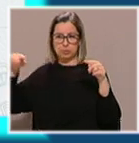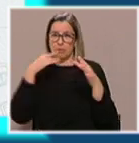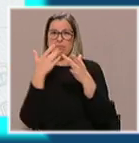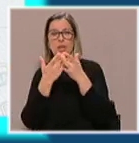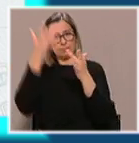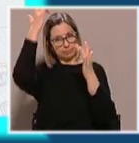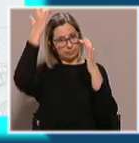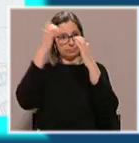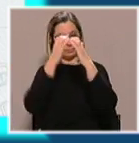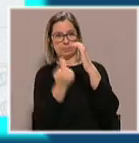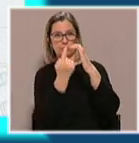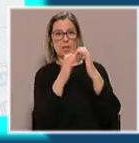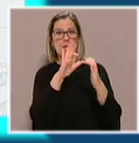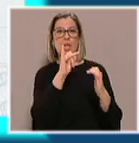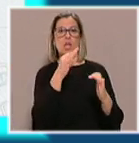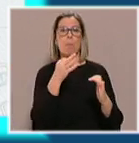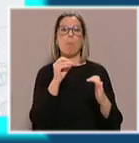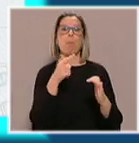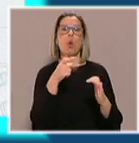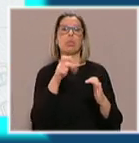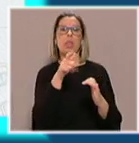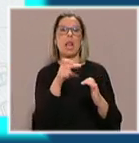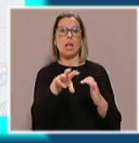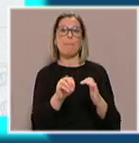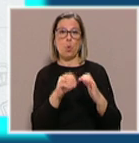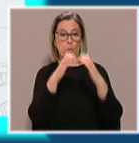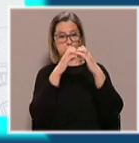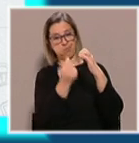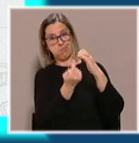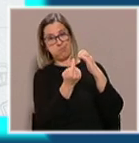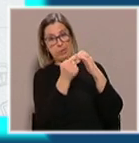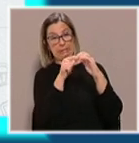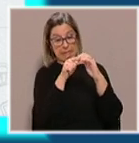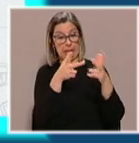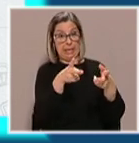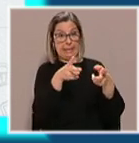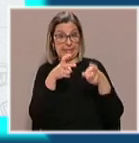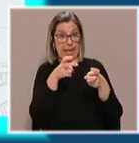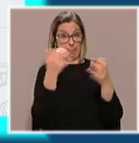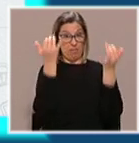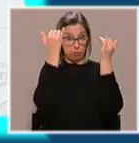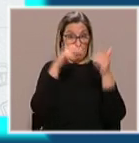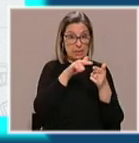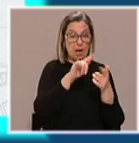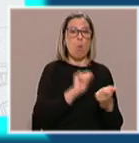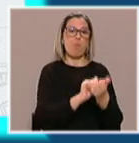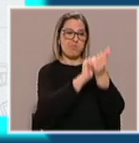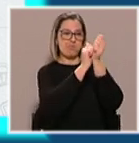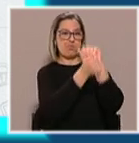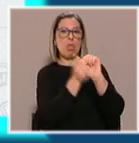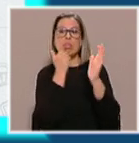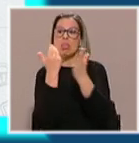hipotálamo vai processar essa mesma informação e vai enviar uma resposta para os